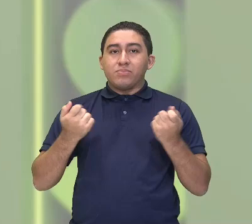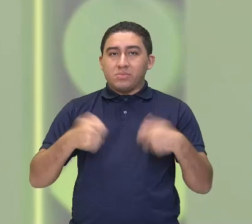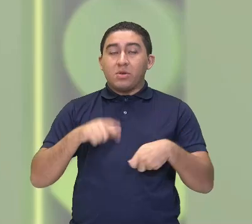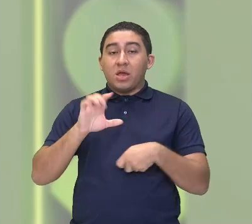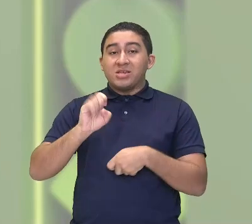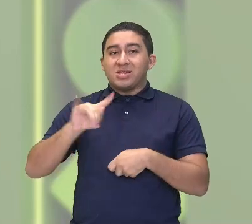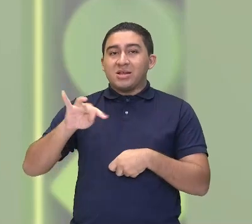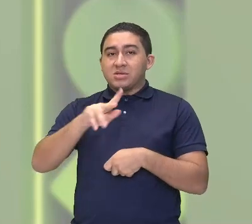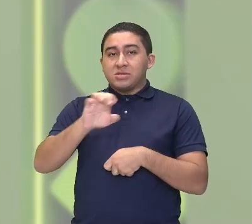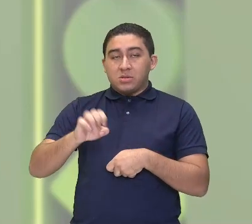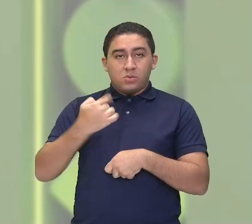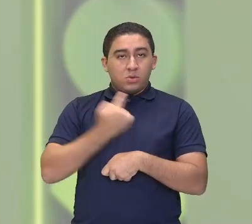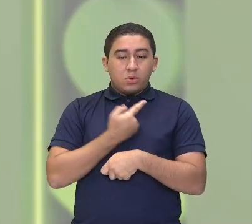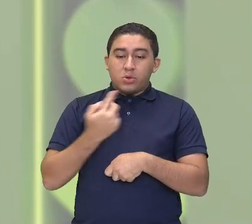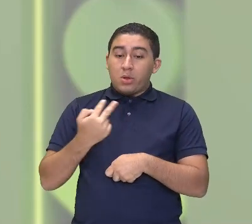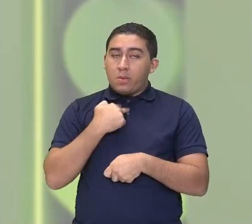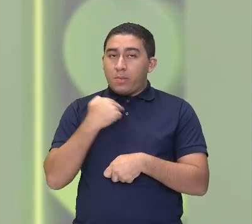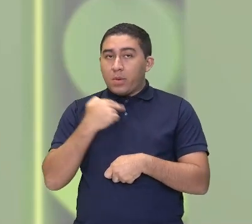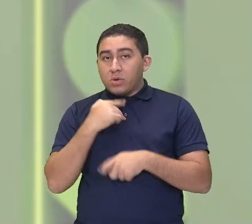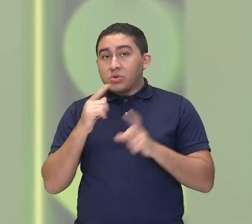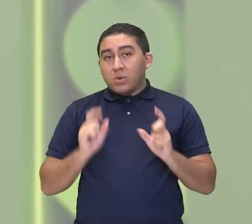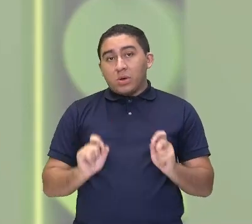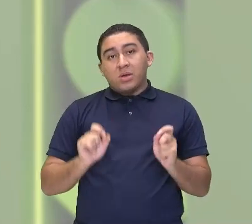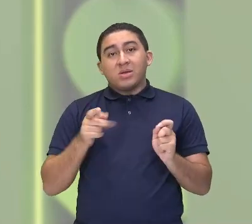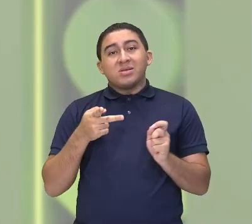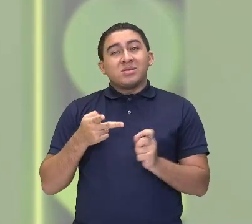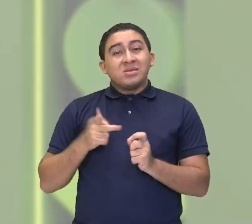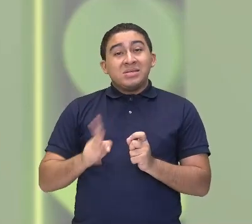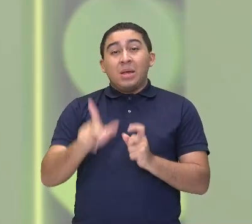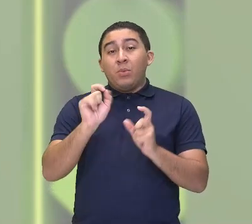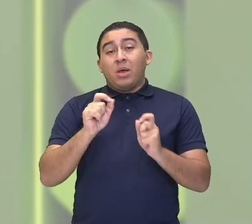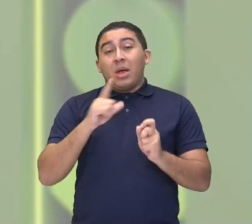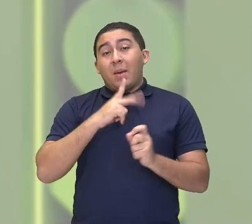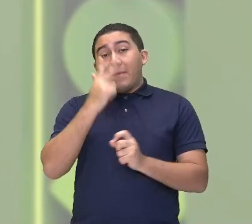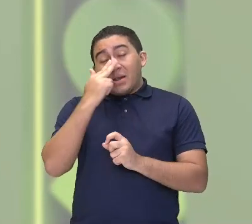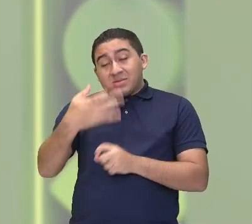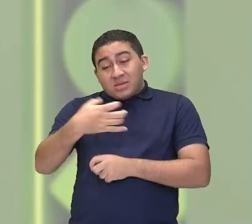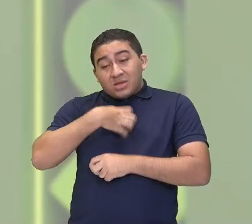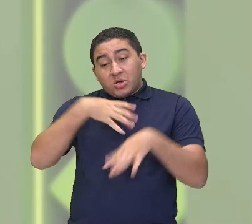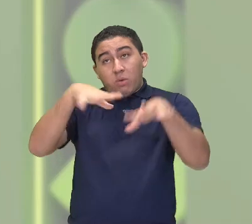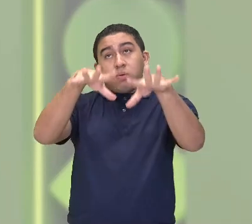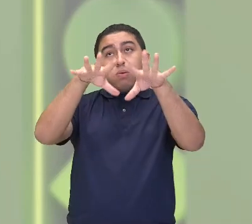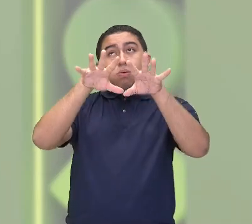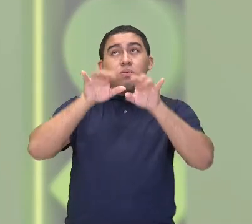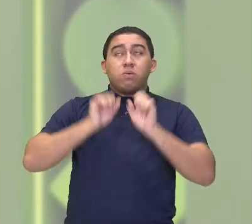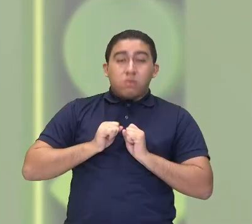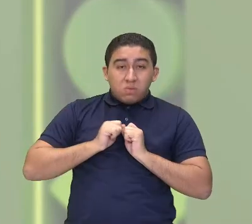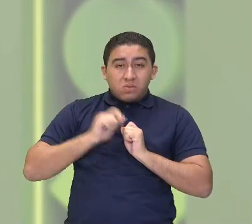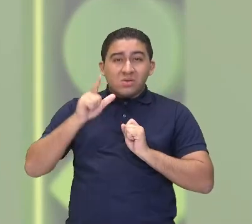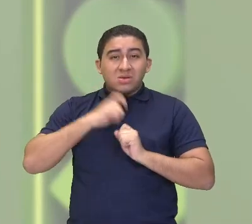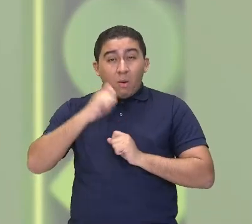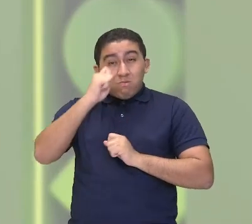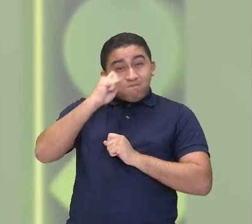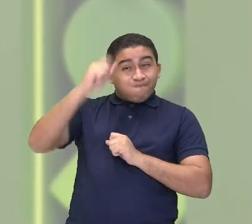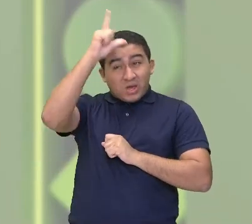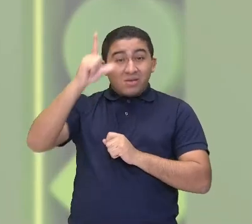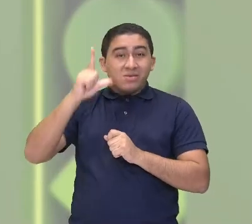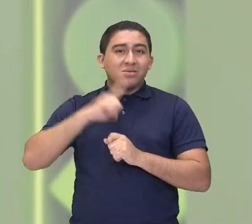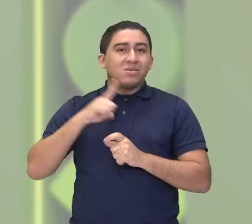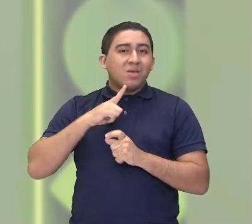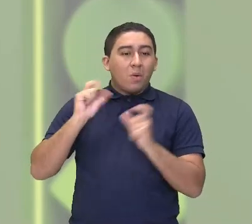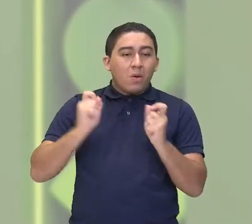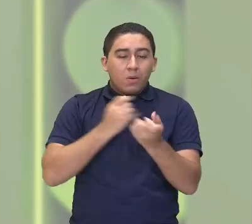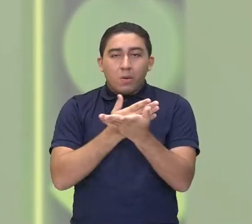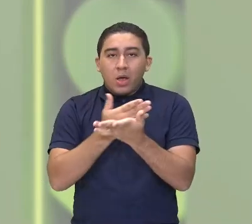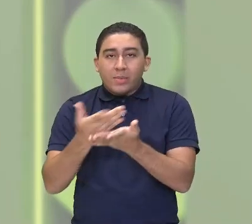não pode, o que a gente não deve fazer, né, é se entregar a essas situações, né, se estressar, chegar a um nível de